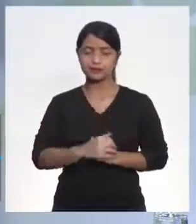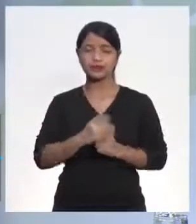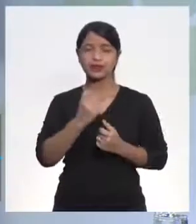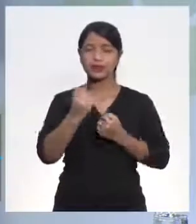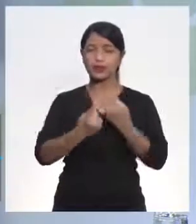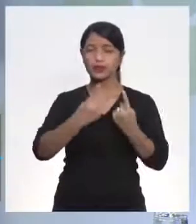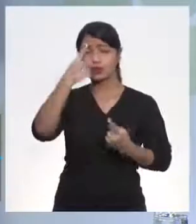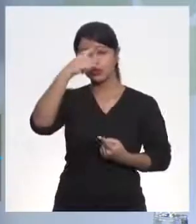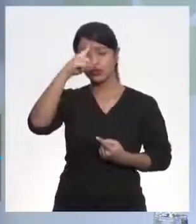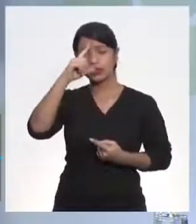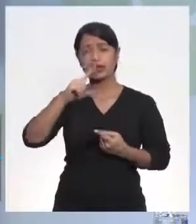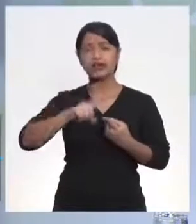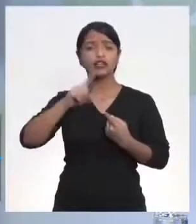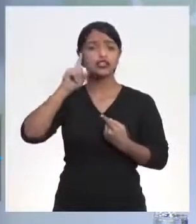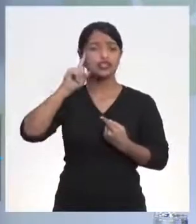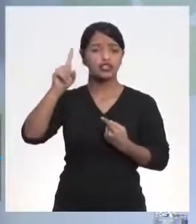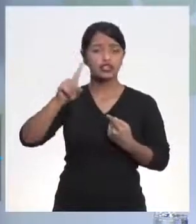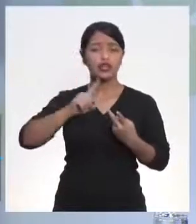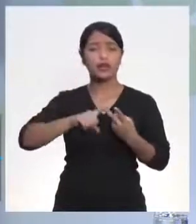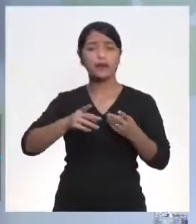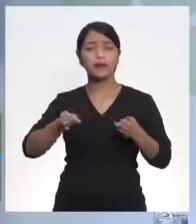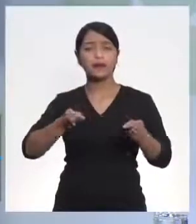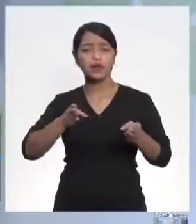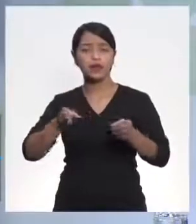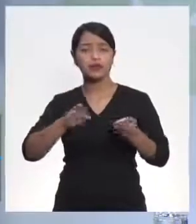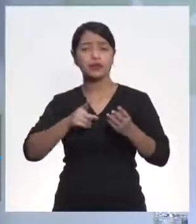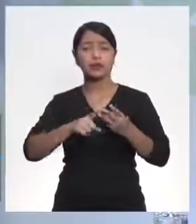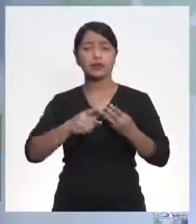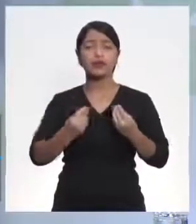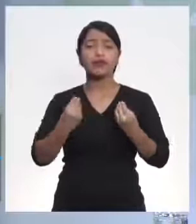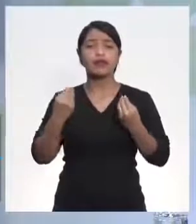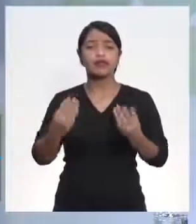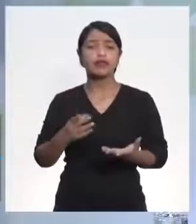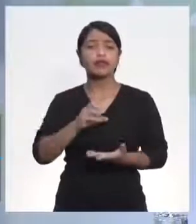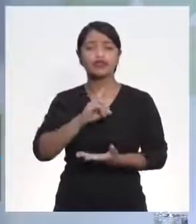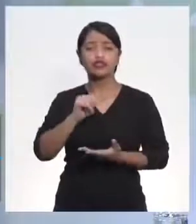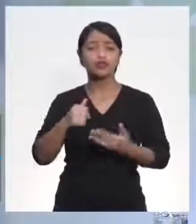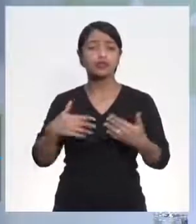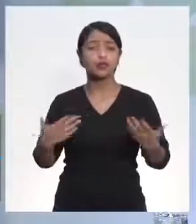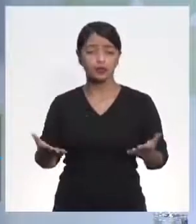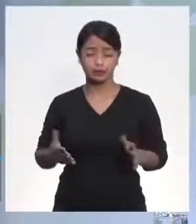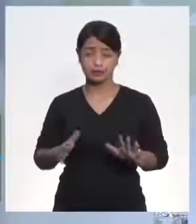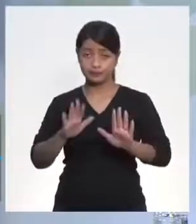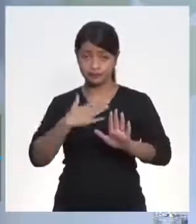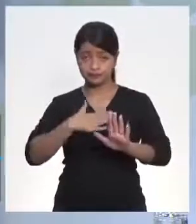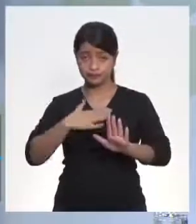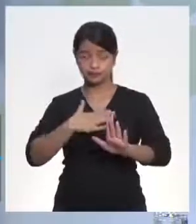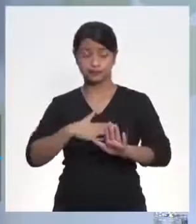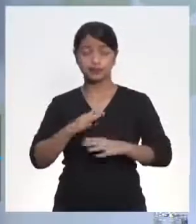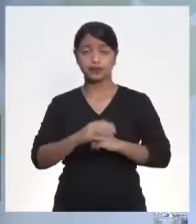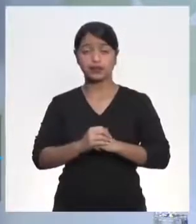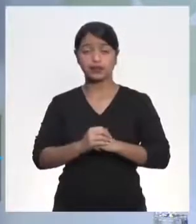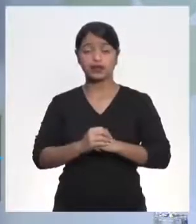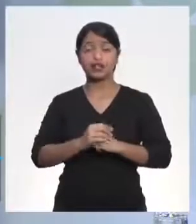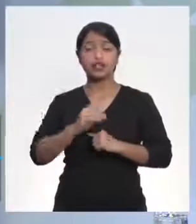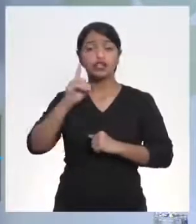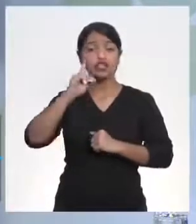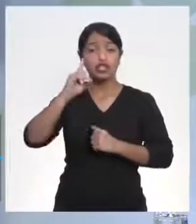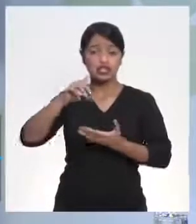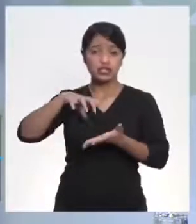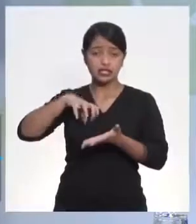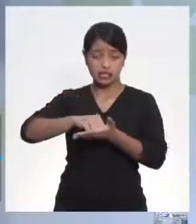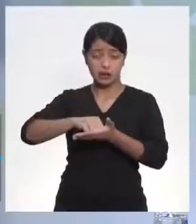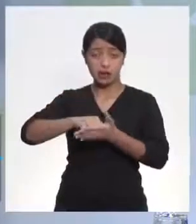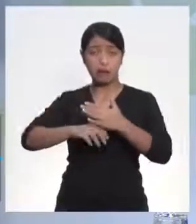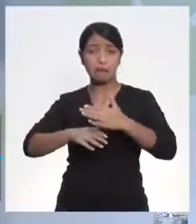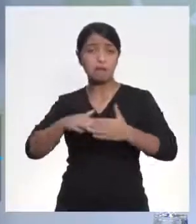do prazo, da entrega, como que vai funcionar. Não tem um prazo, nós não estipulamos um prazo, data limite de